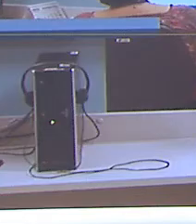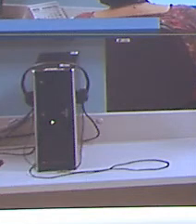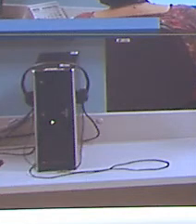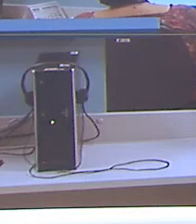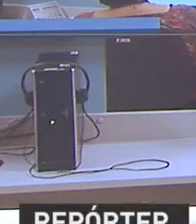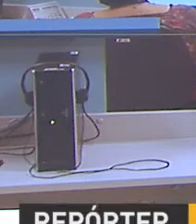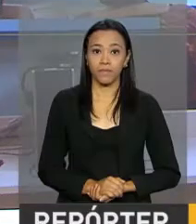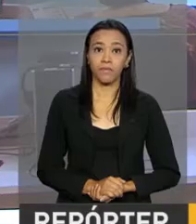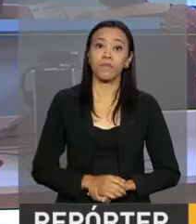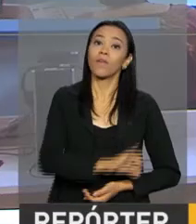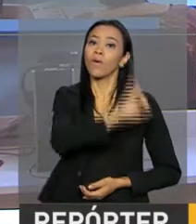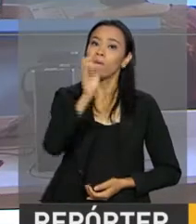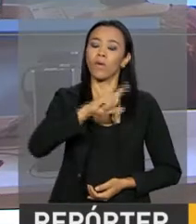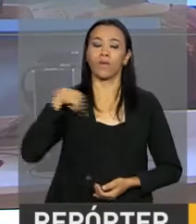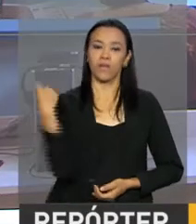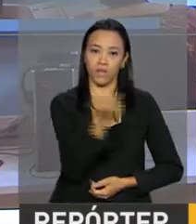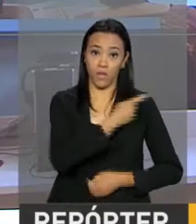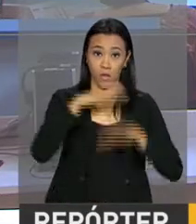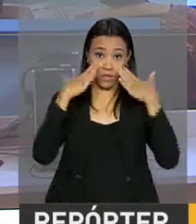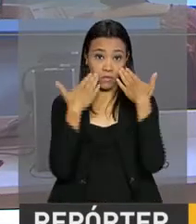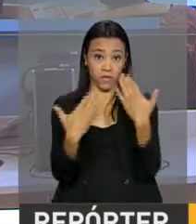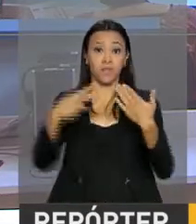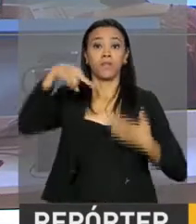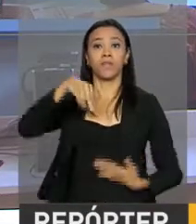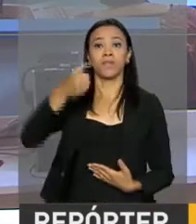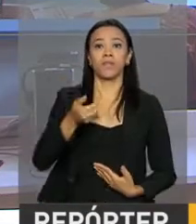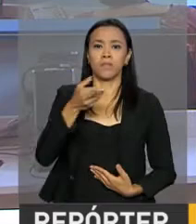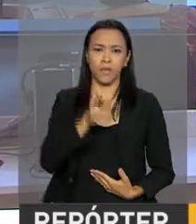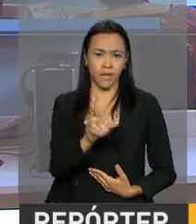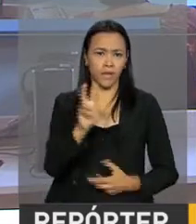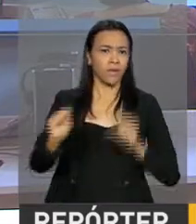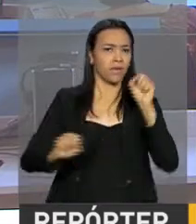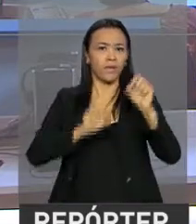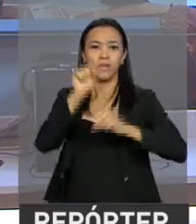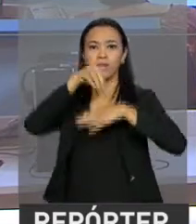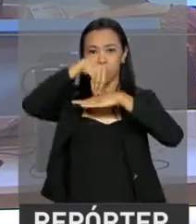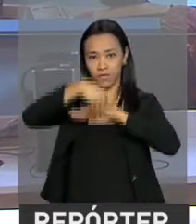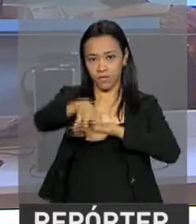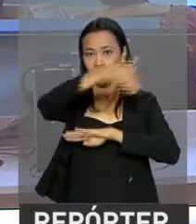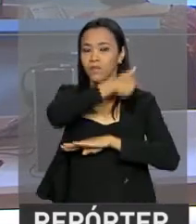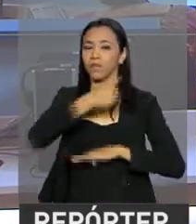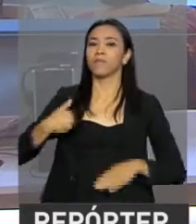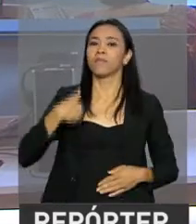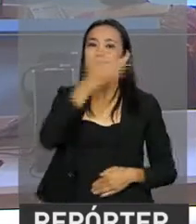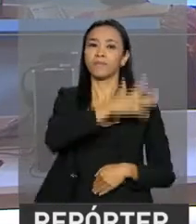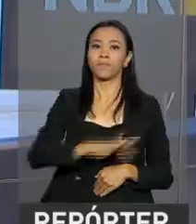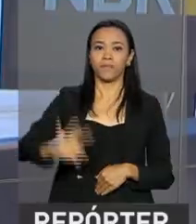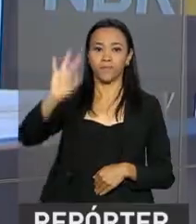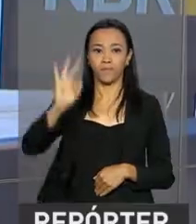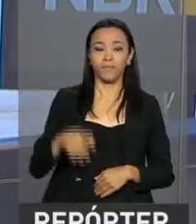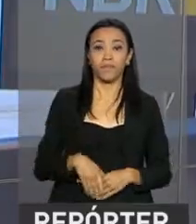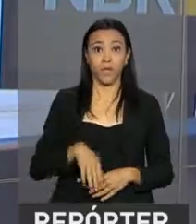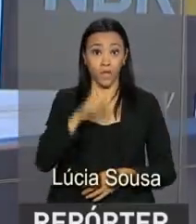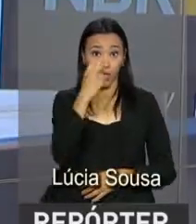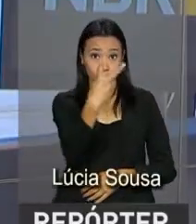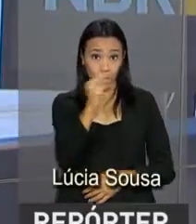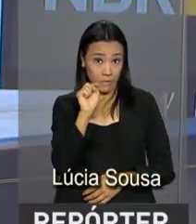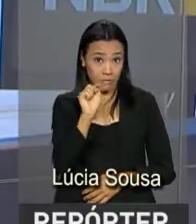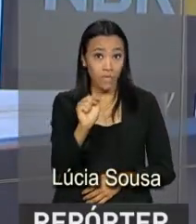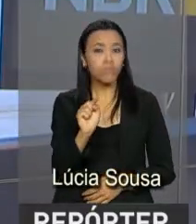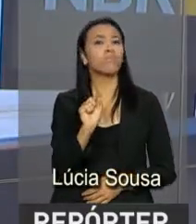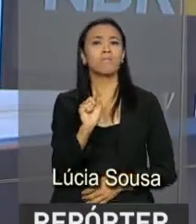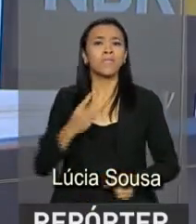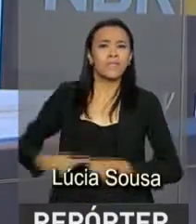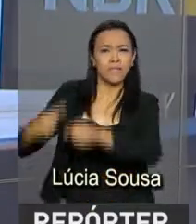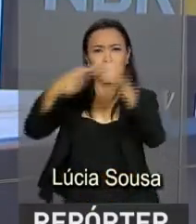lá estamos de volta com mais uma edição do repórter nbr e as notícias do governo federal duas mil cidades brasileiras